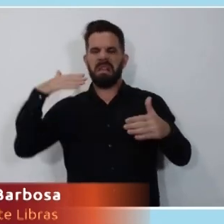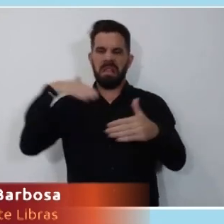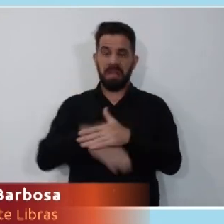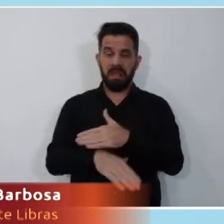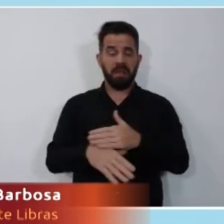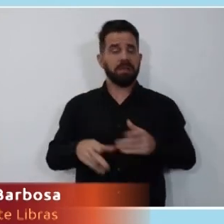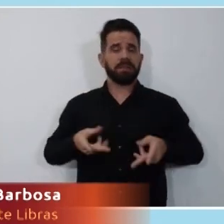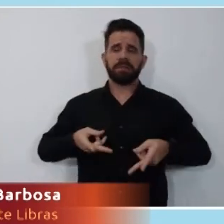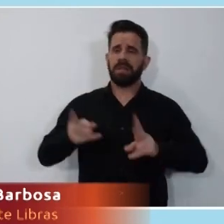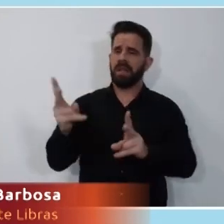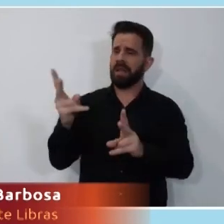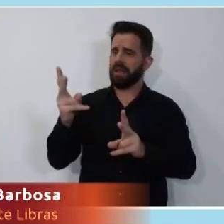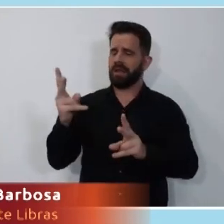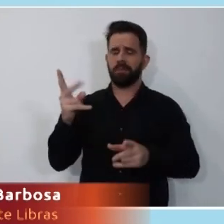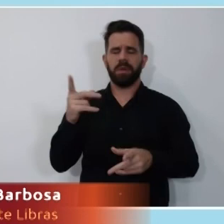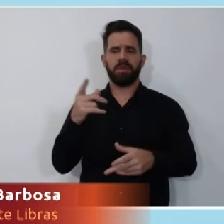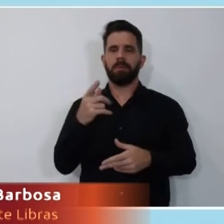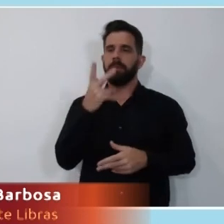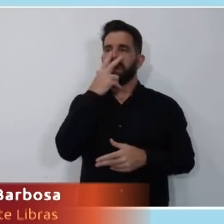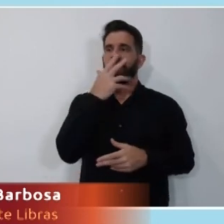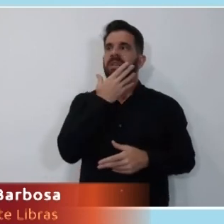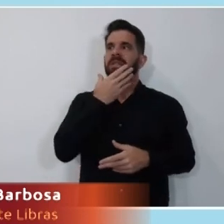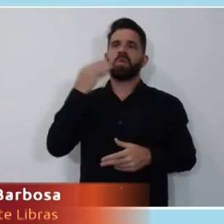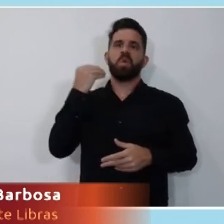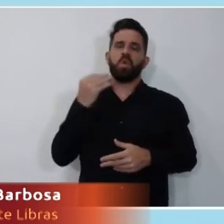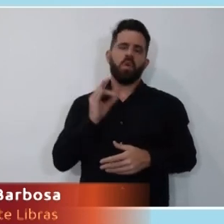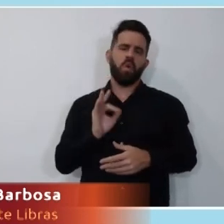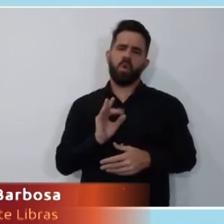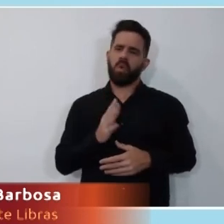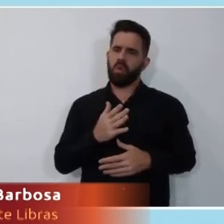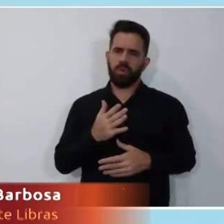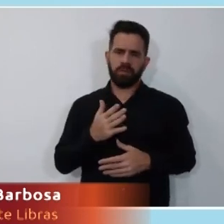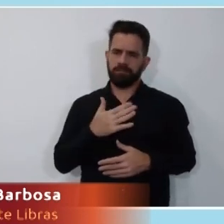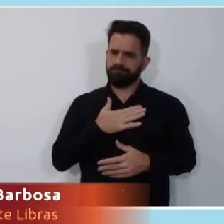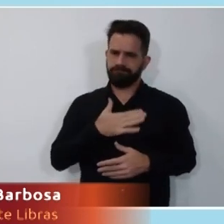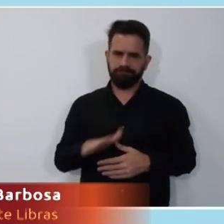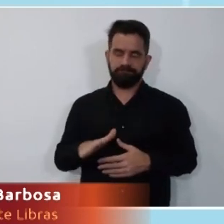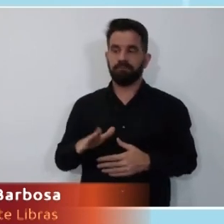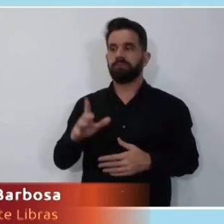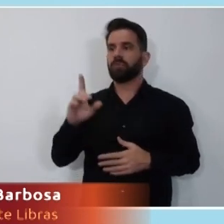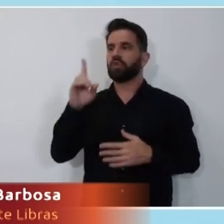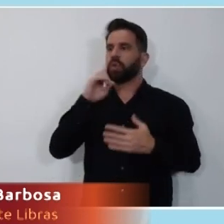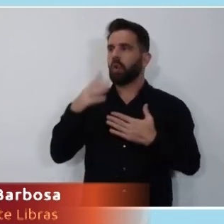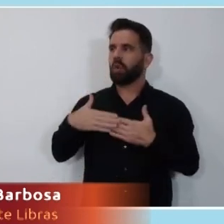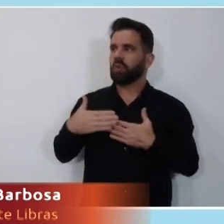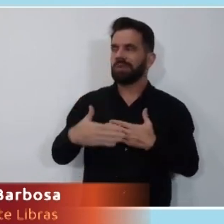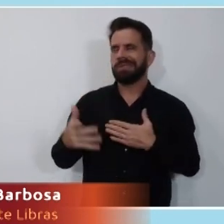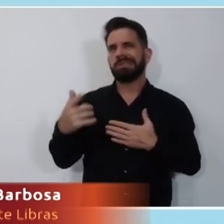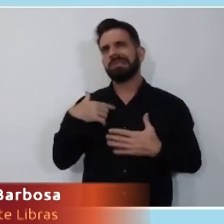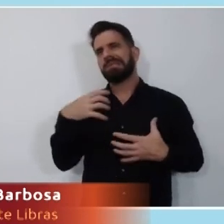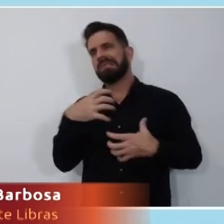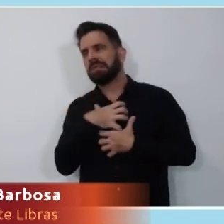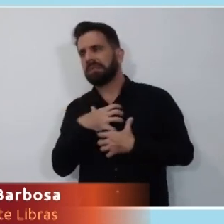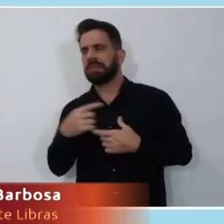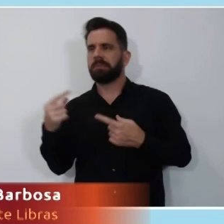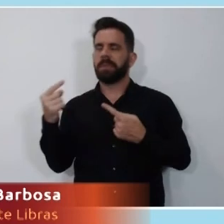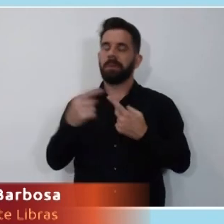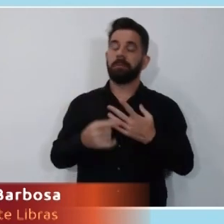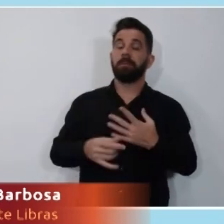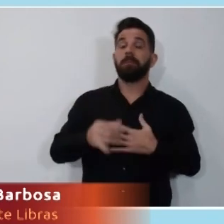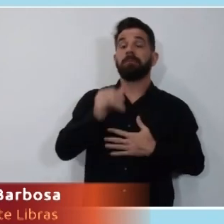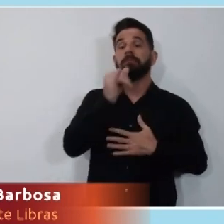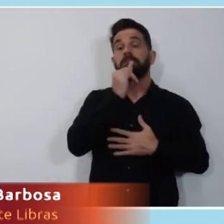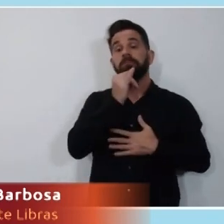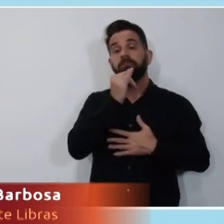mundo sempre fica insatisfeito com o dia a dia, o cotidiano. Se eu fizesse, por exemplo, a questão do ônibus elétrico, se eu fizesse